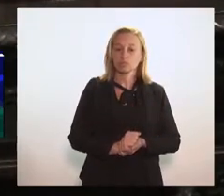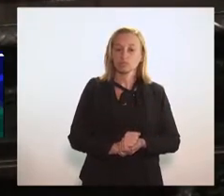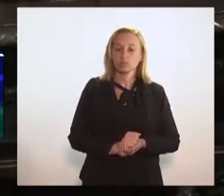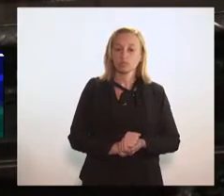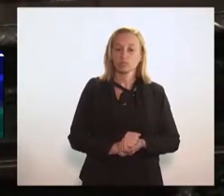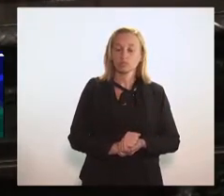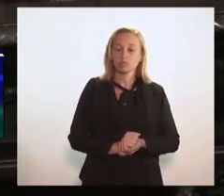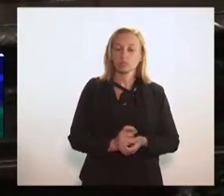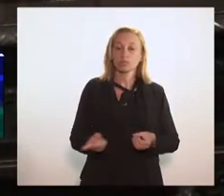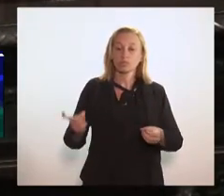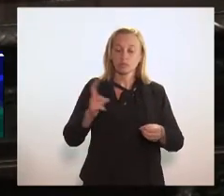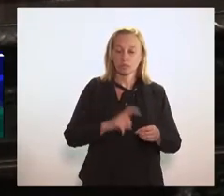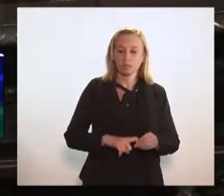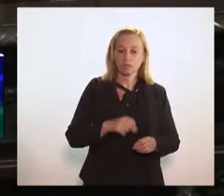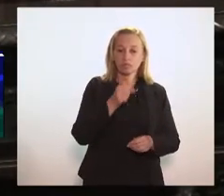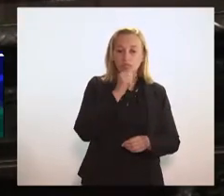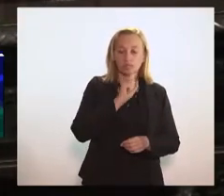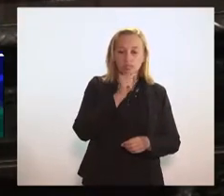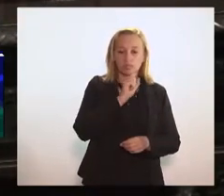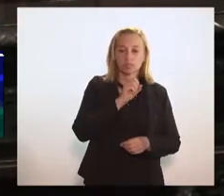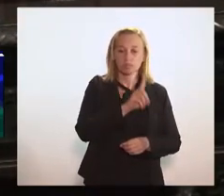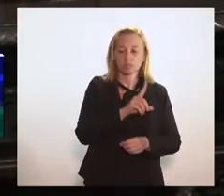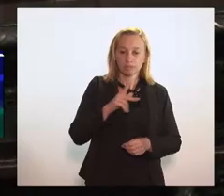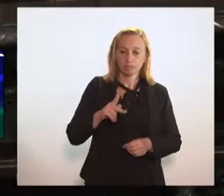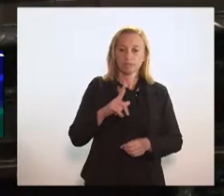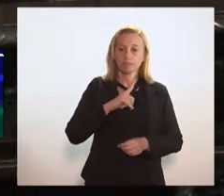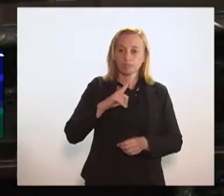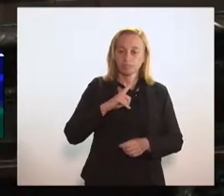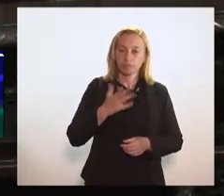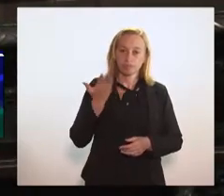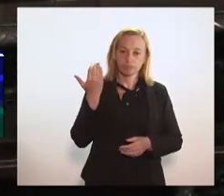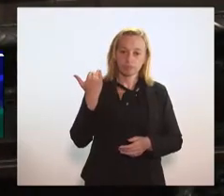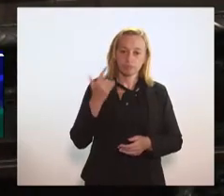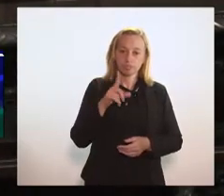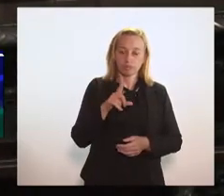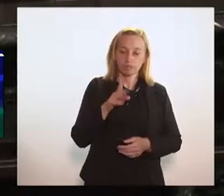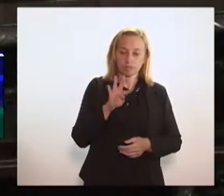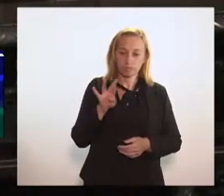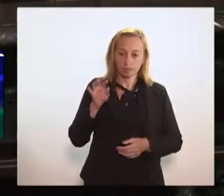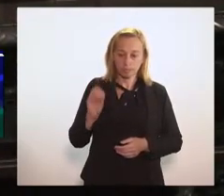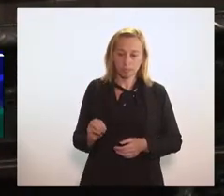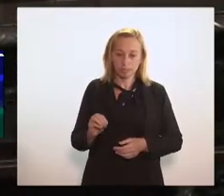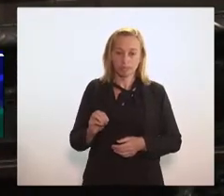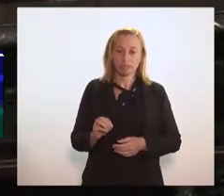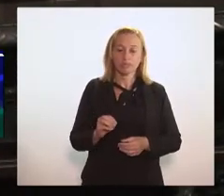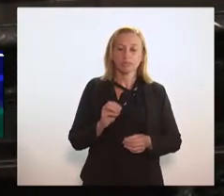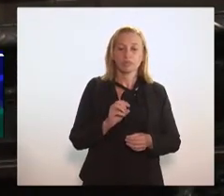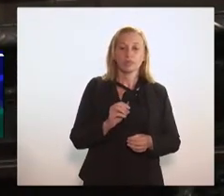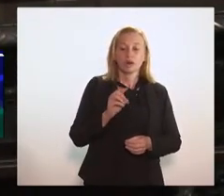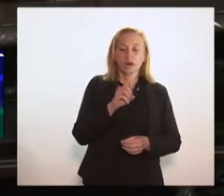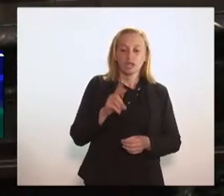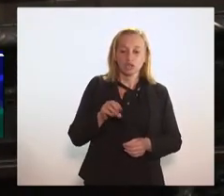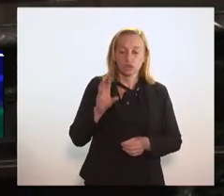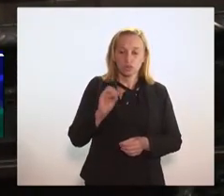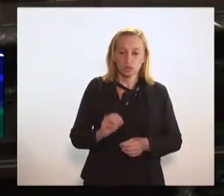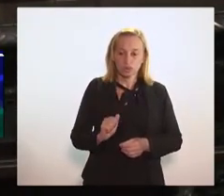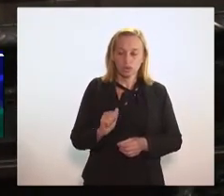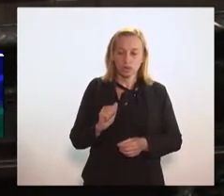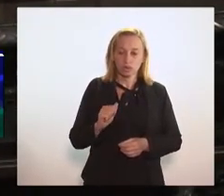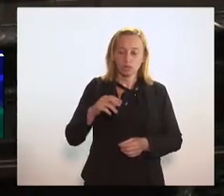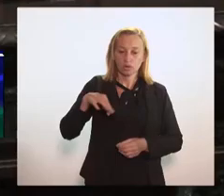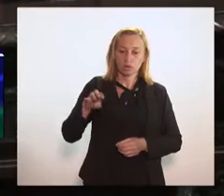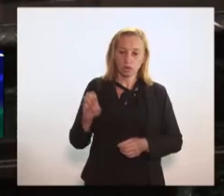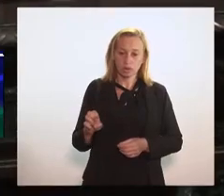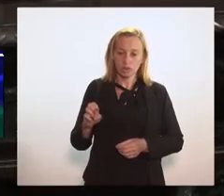DP que funcionava ali no Barreto. Lembrando que a Zona Norte de Niterói só possui uma única delegacia